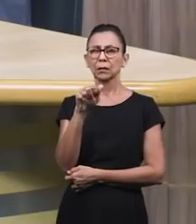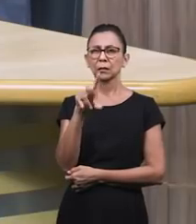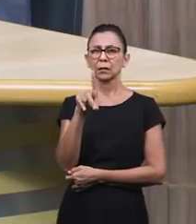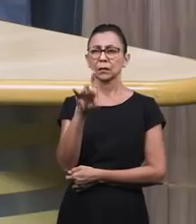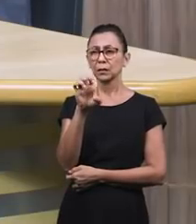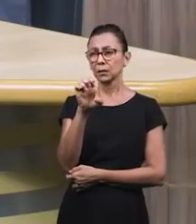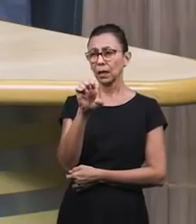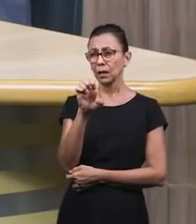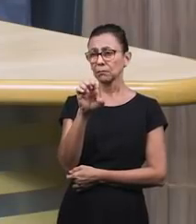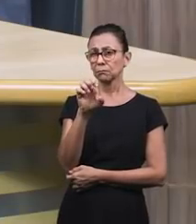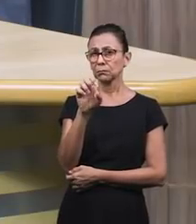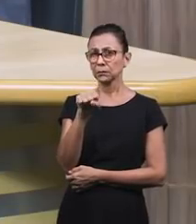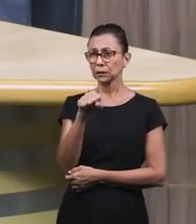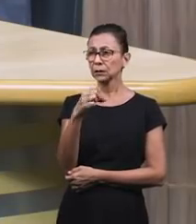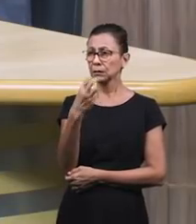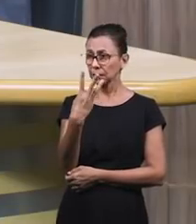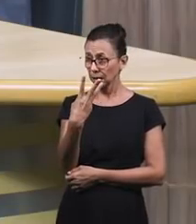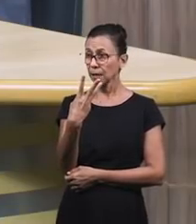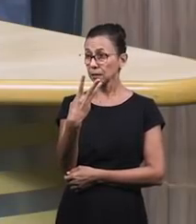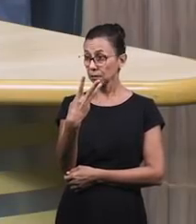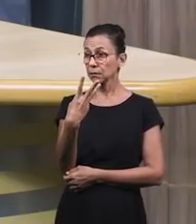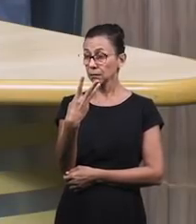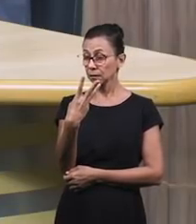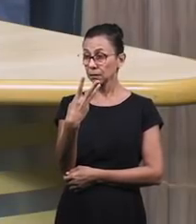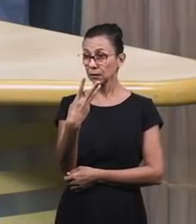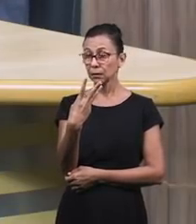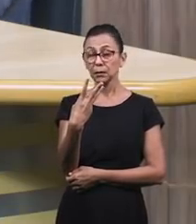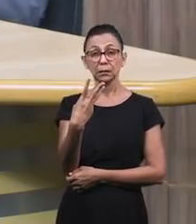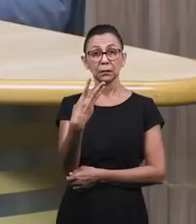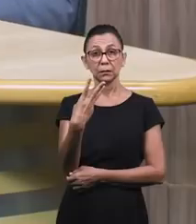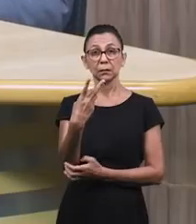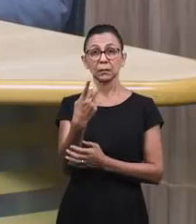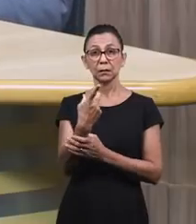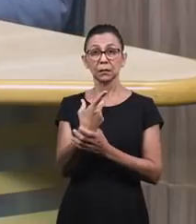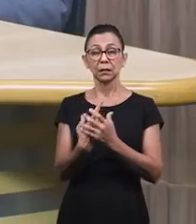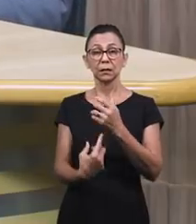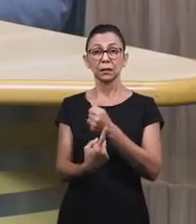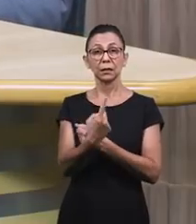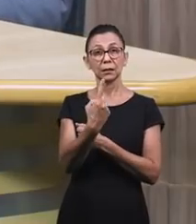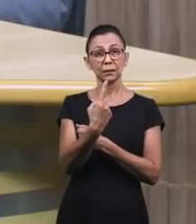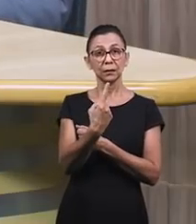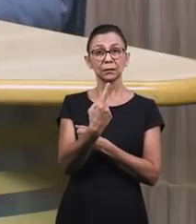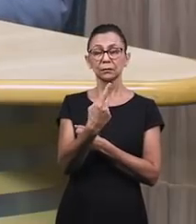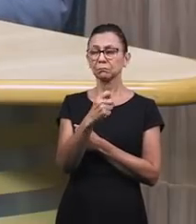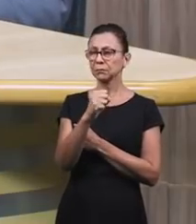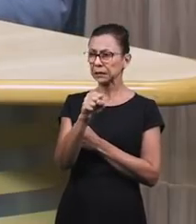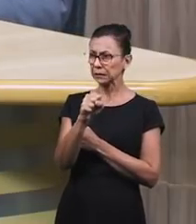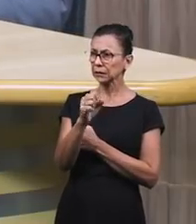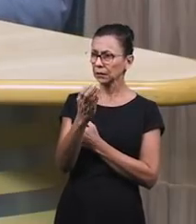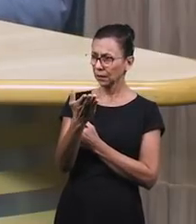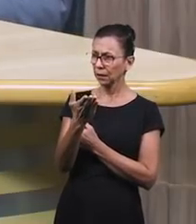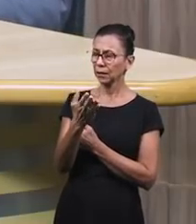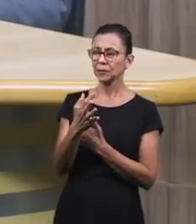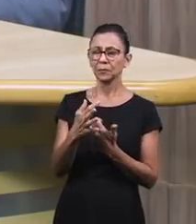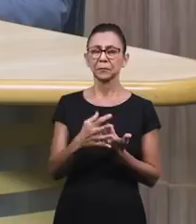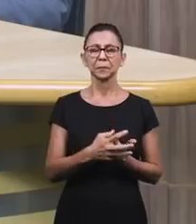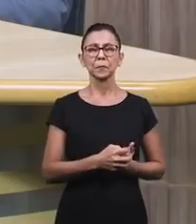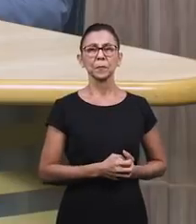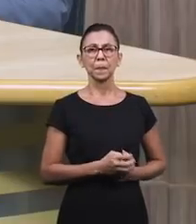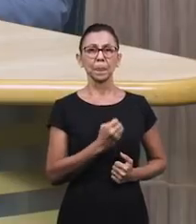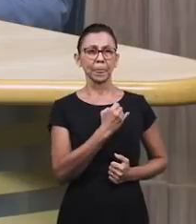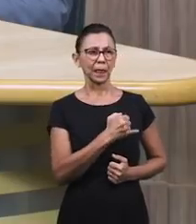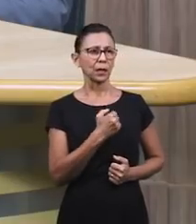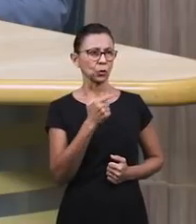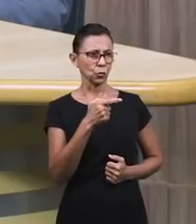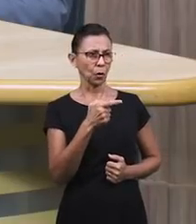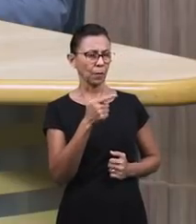projeto de salvação para outros elementos. Não. Só os três. E só abordando isso aí, você falou do João, né?